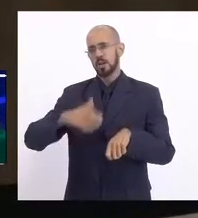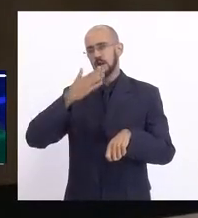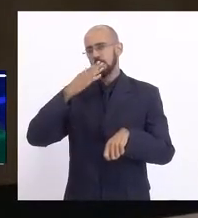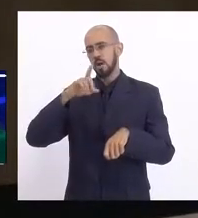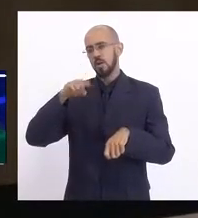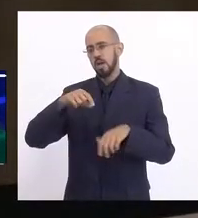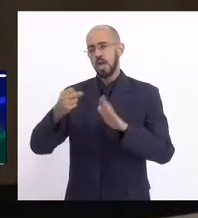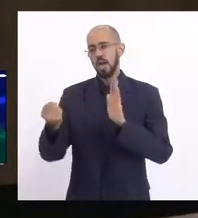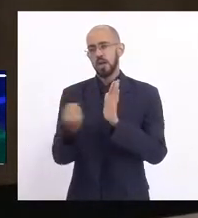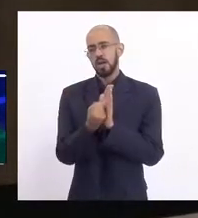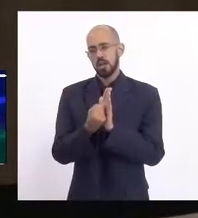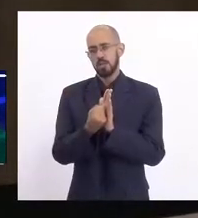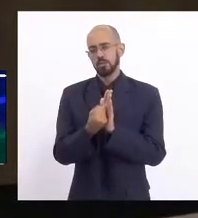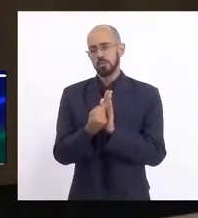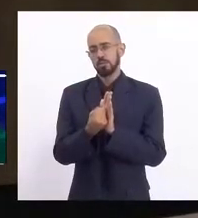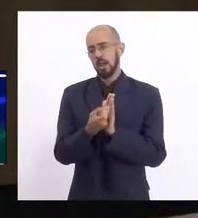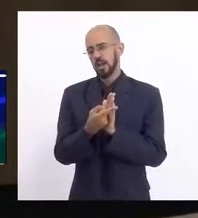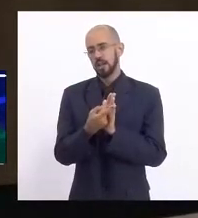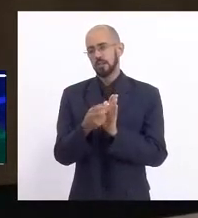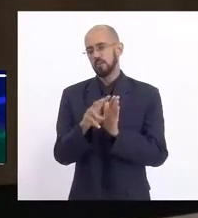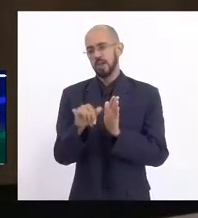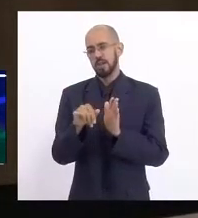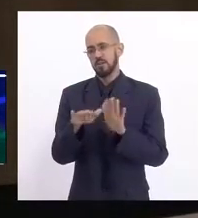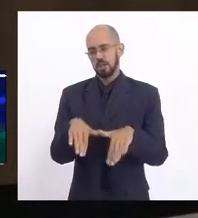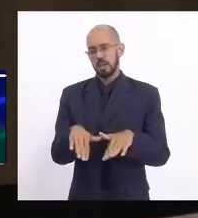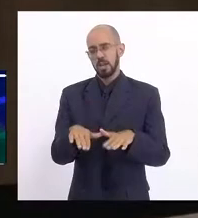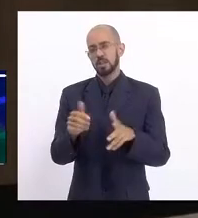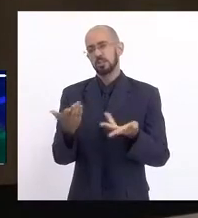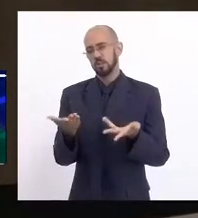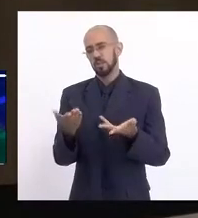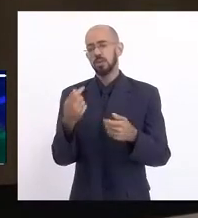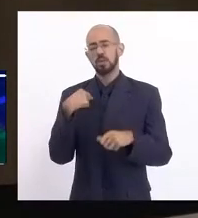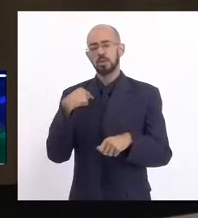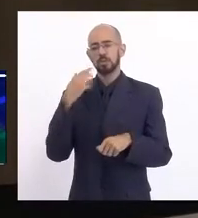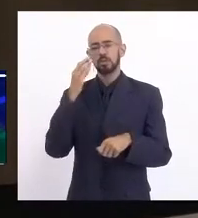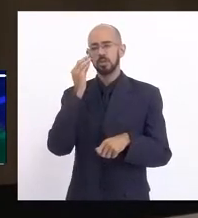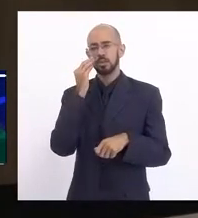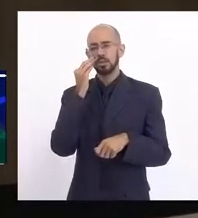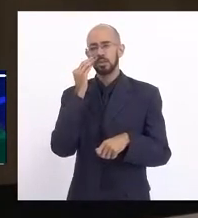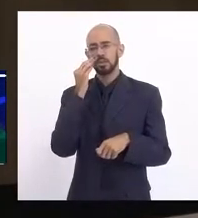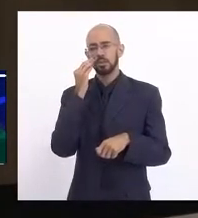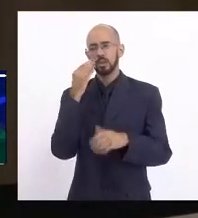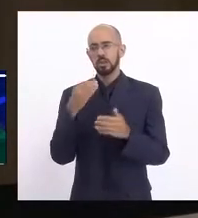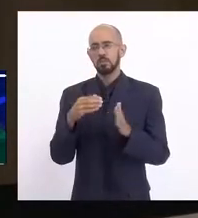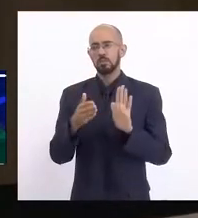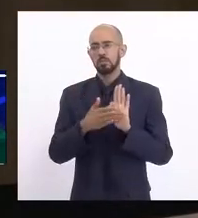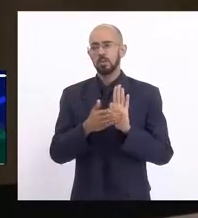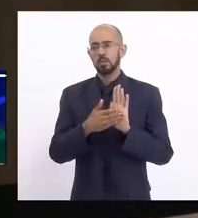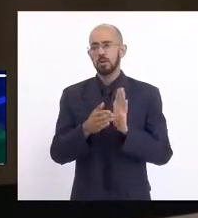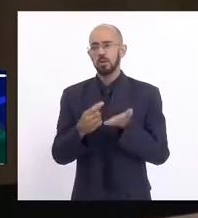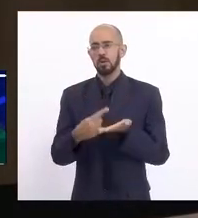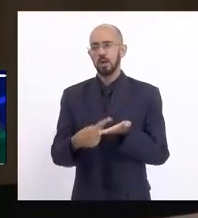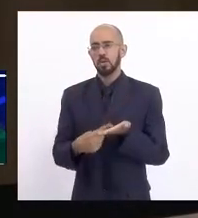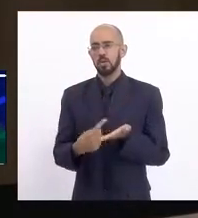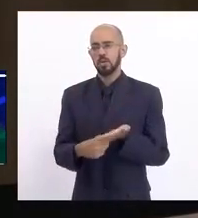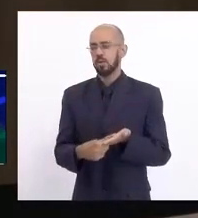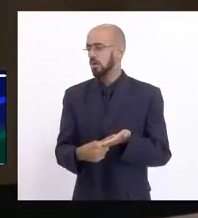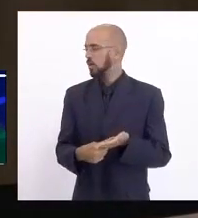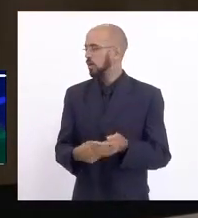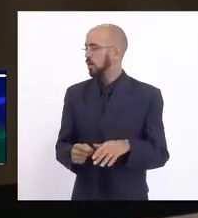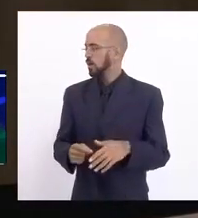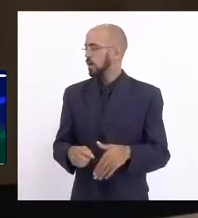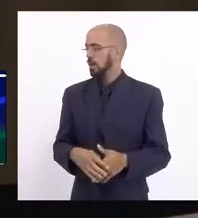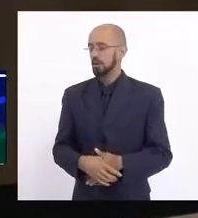da mesma. Então, tentei eu propor um acordo para que a gente avaliasse os próximos